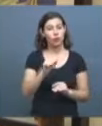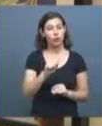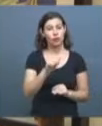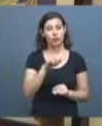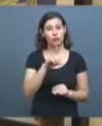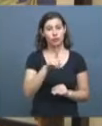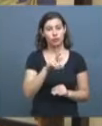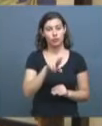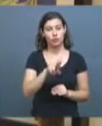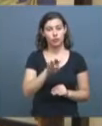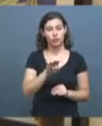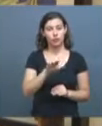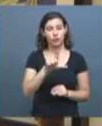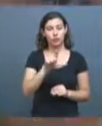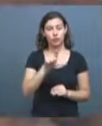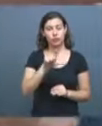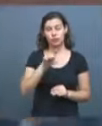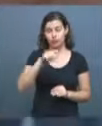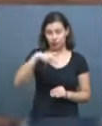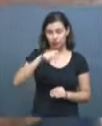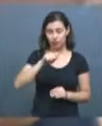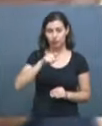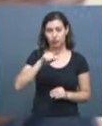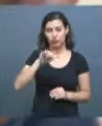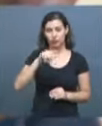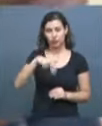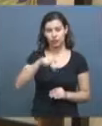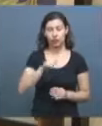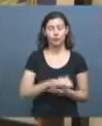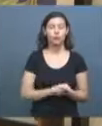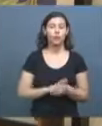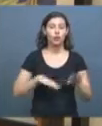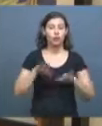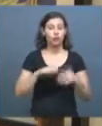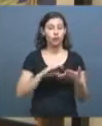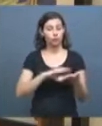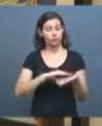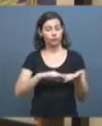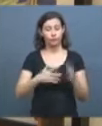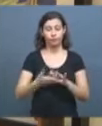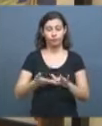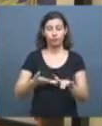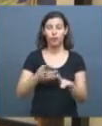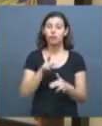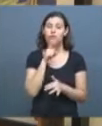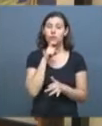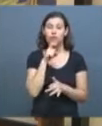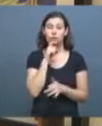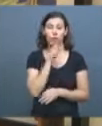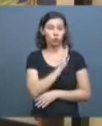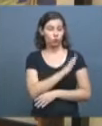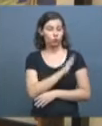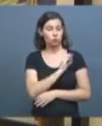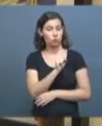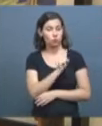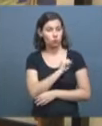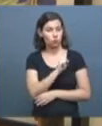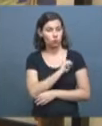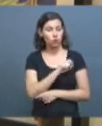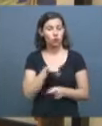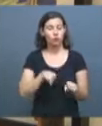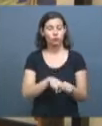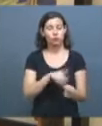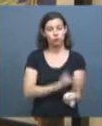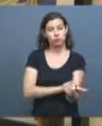Ela provoca palidez cutânea, extremidades frias, aumenta a frequência cardíaca, aumenta a pressão